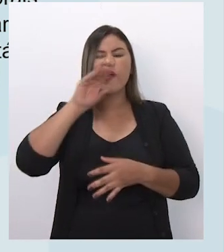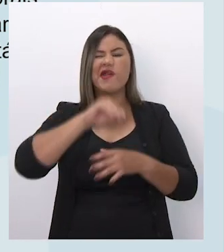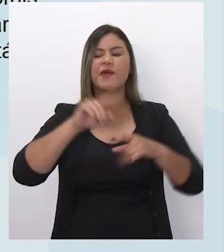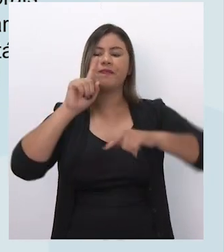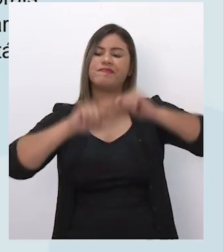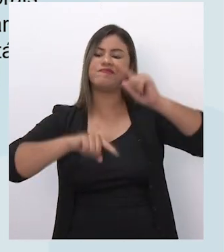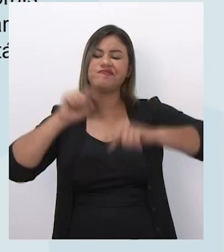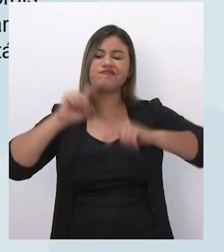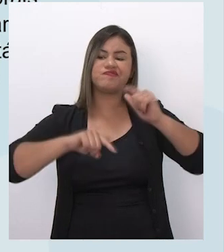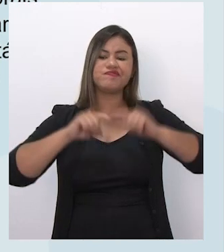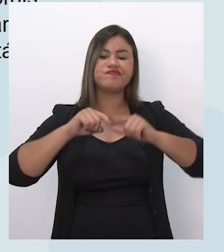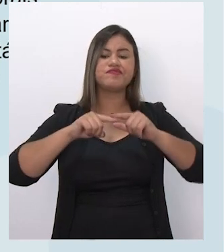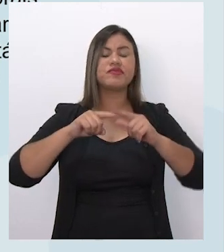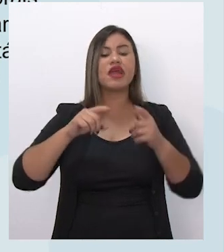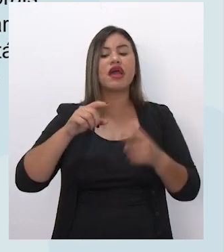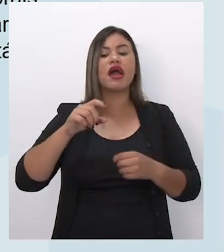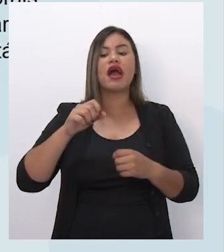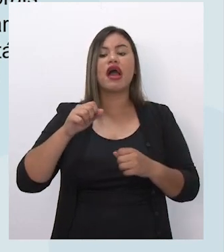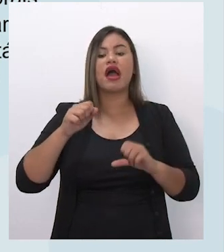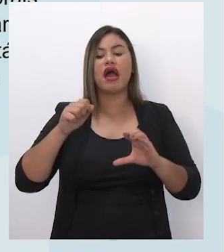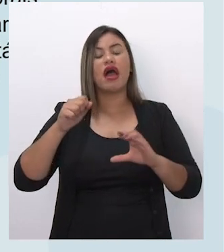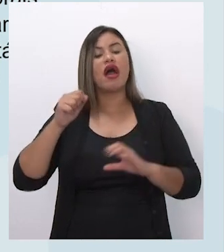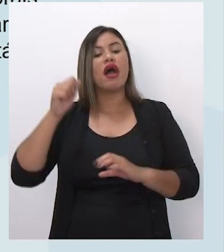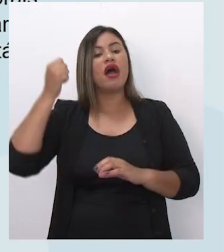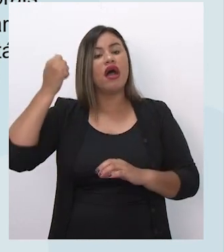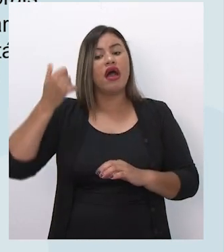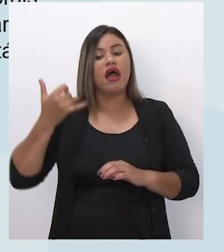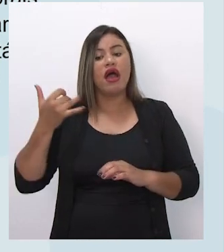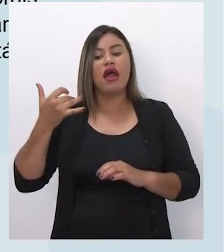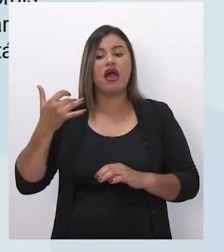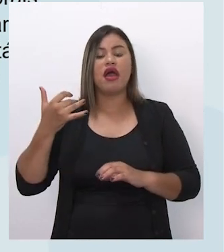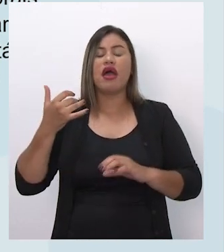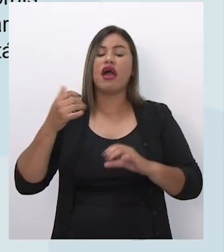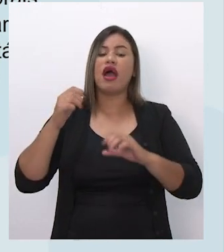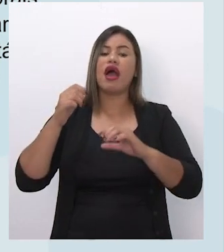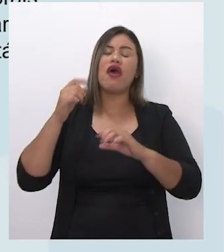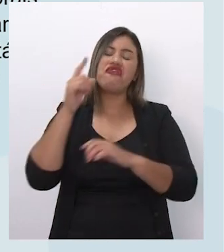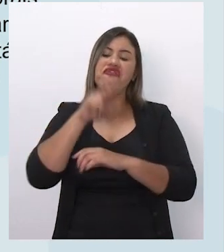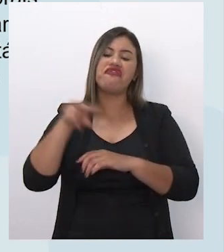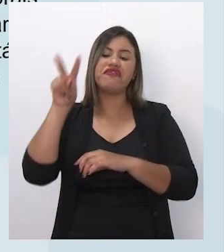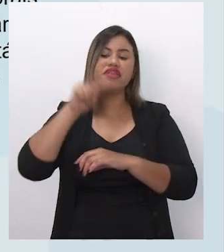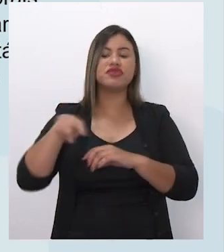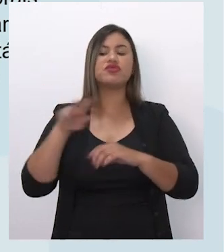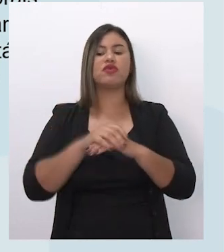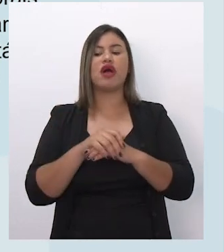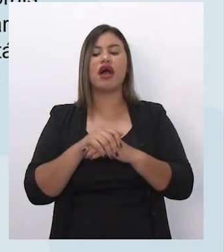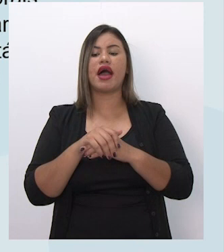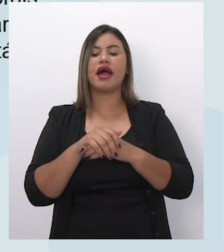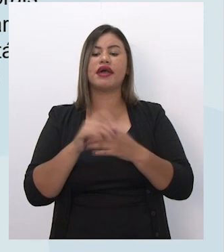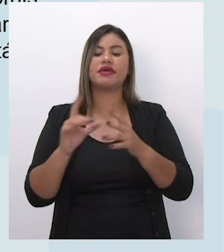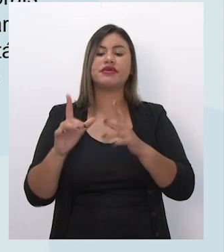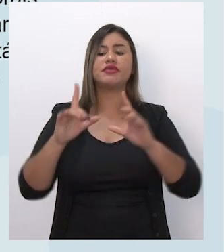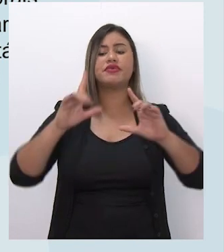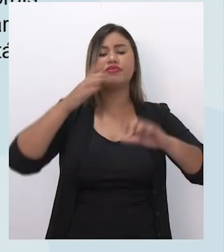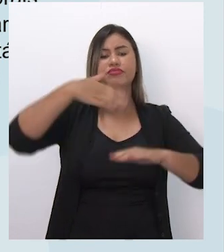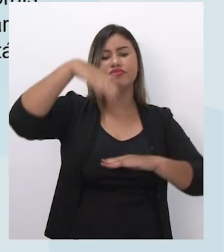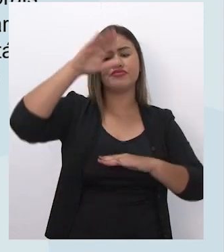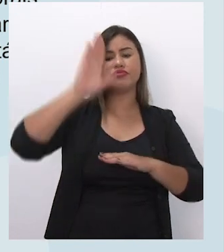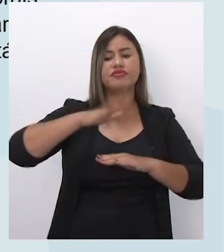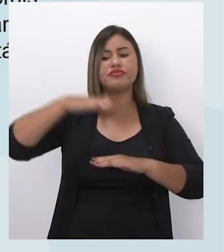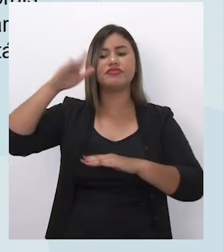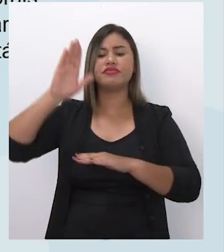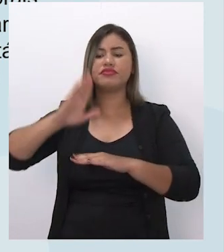etc. Audiovisuais, inclusive ficcionais. Também tem as cartográficas, né, e iconográficas, que é onde